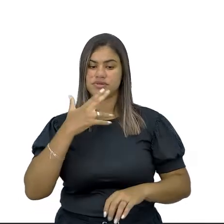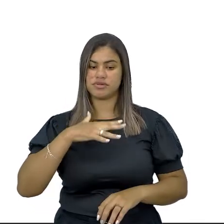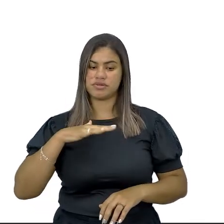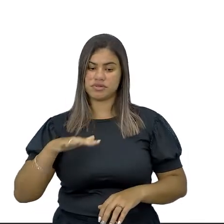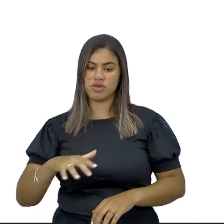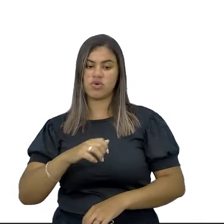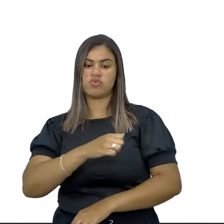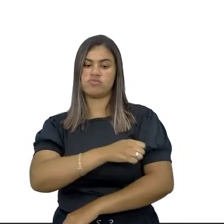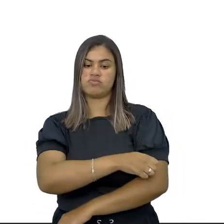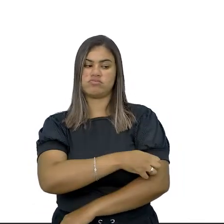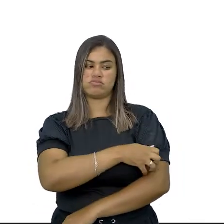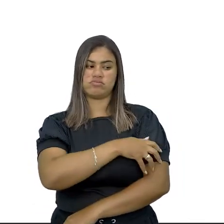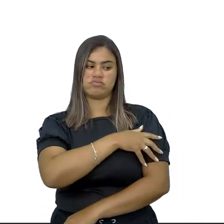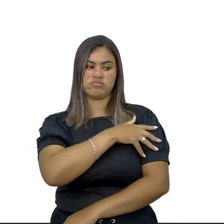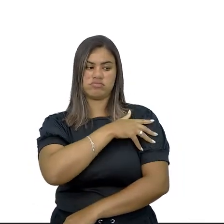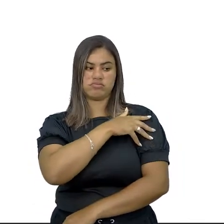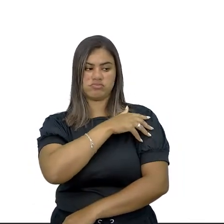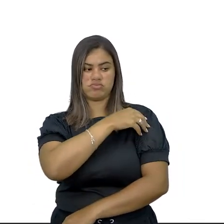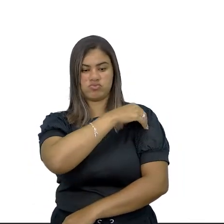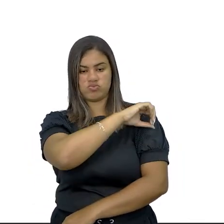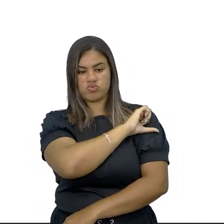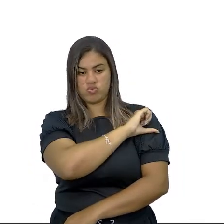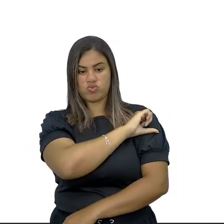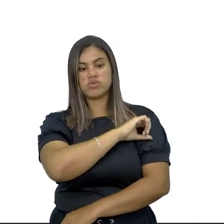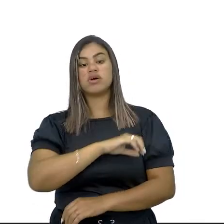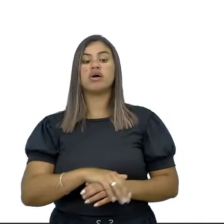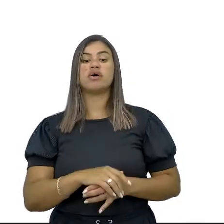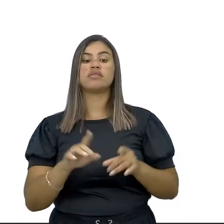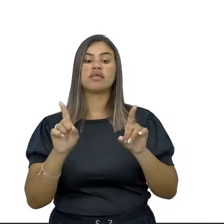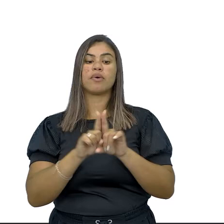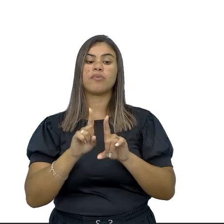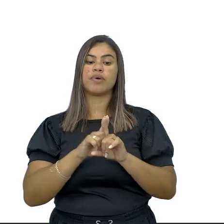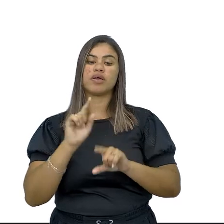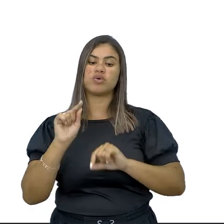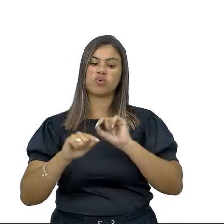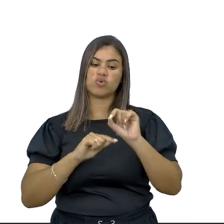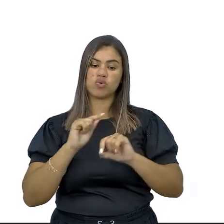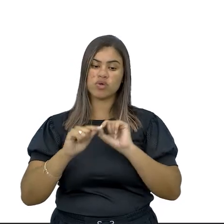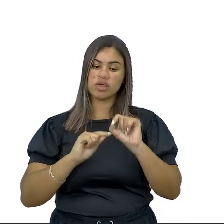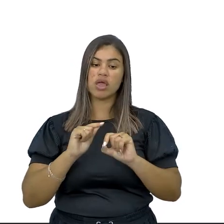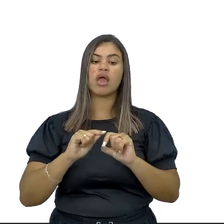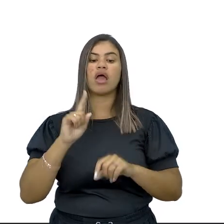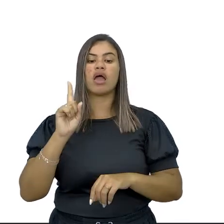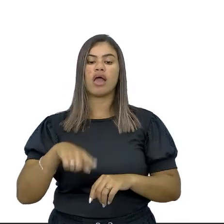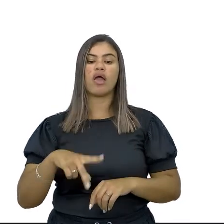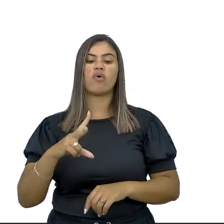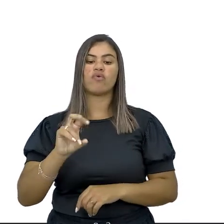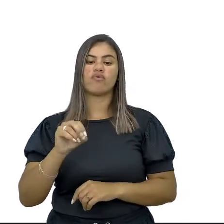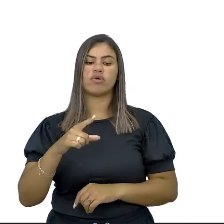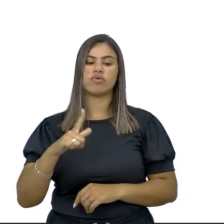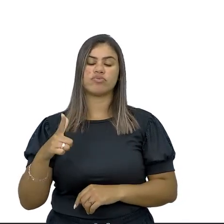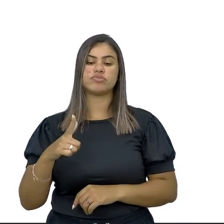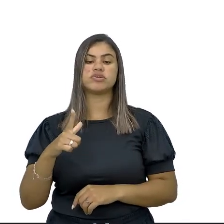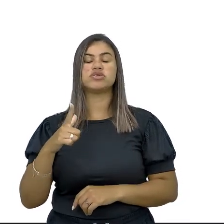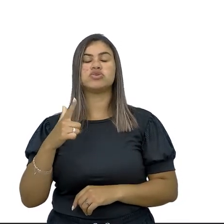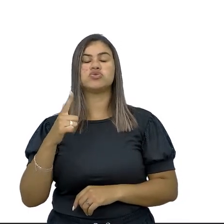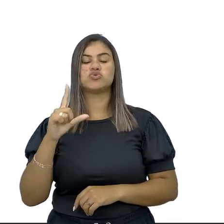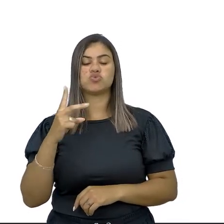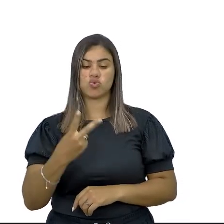foi homologado em agosto de 2019, e o volume 2, que é o Currículo Paulista da etapa de ensino